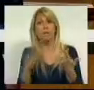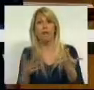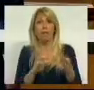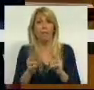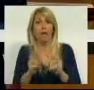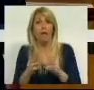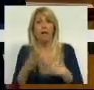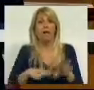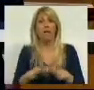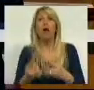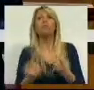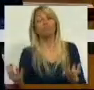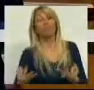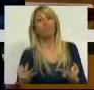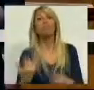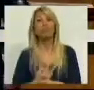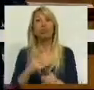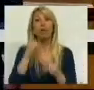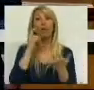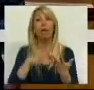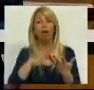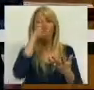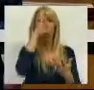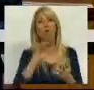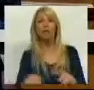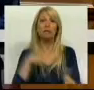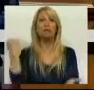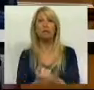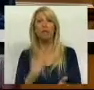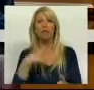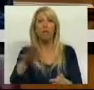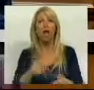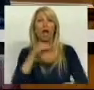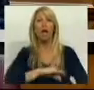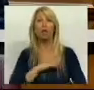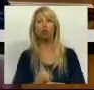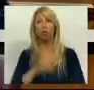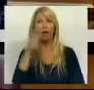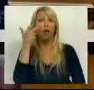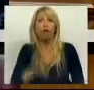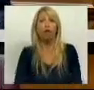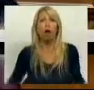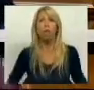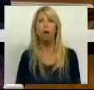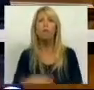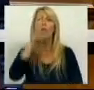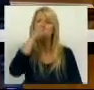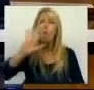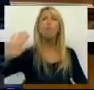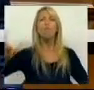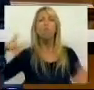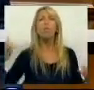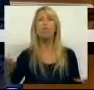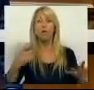A margem é estreita porque a solução do Governo recai sempre sobre os rendimentos do trabalho e sobre as reformas. Mas o Governo poderia perfeitamente lançar